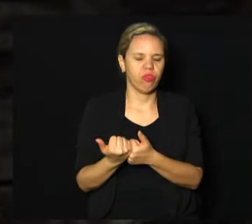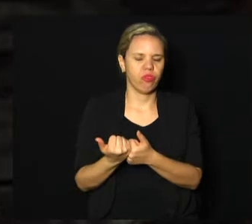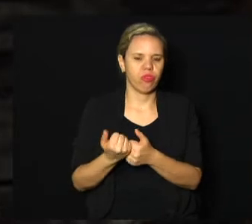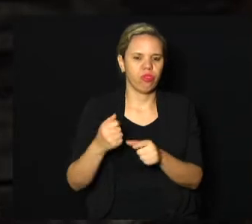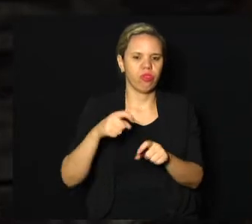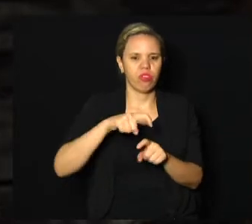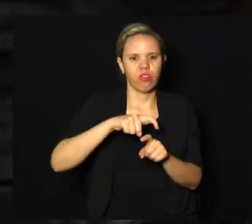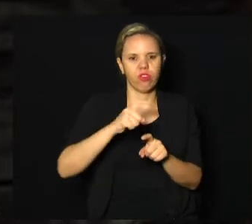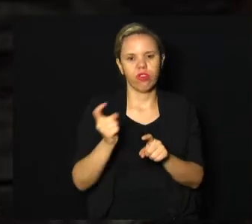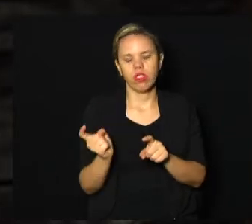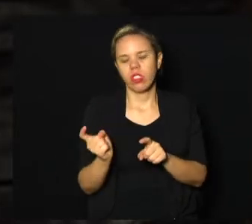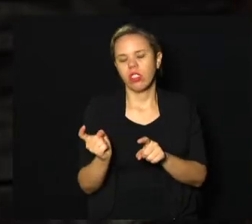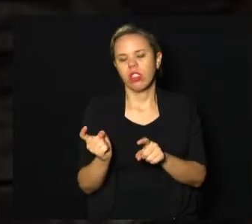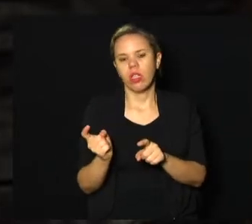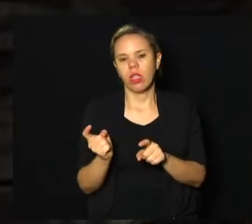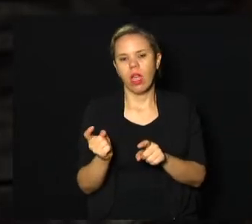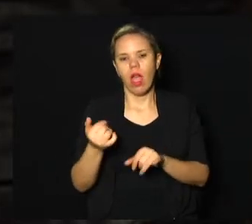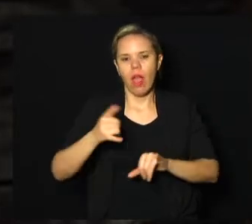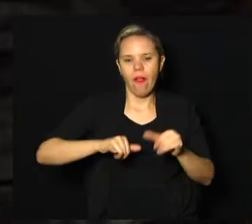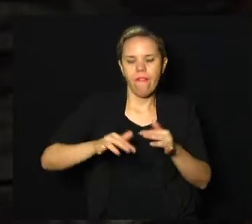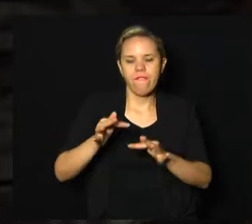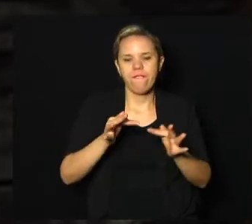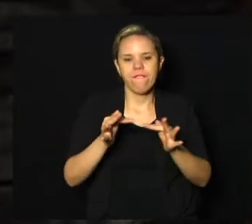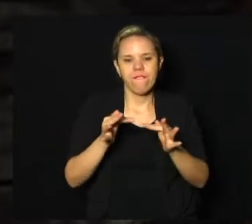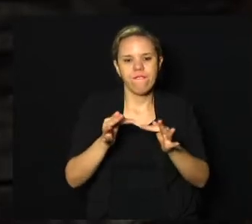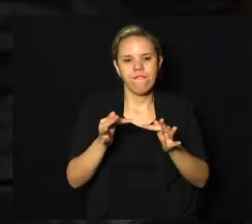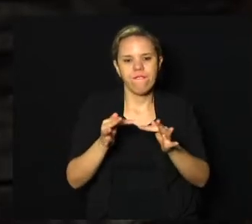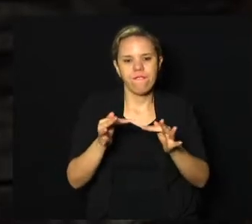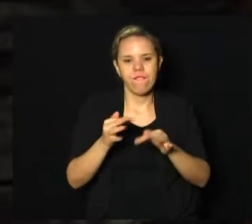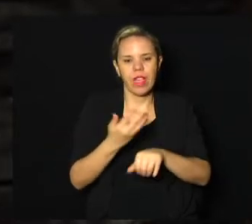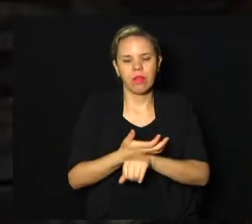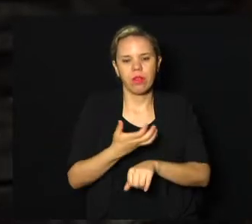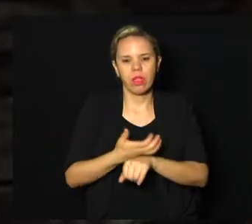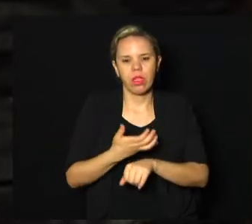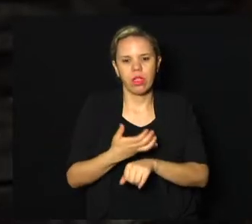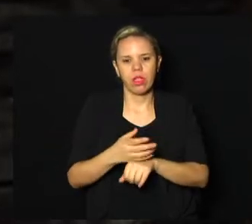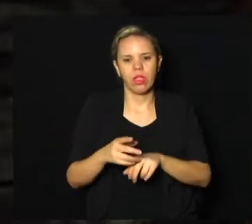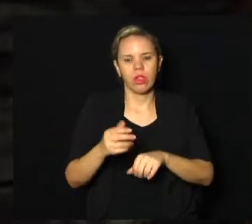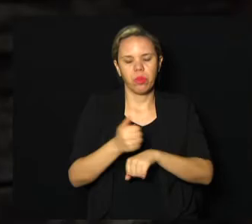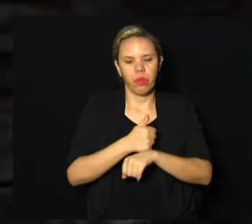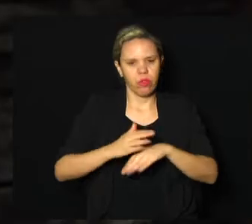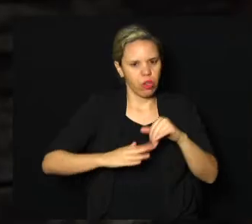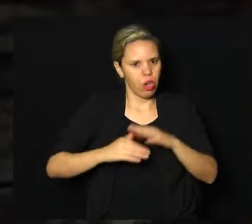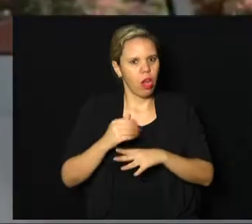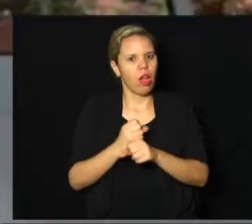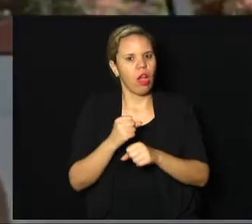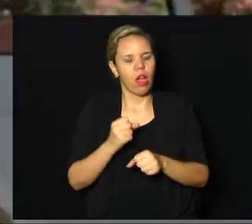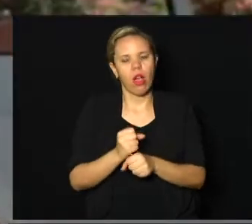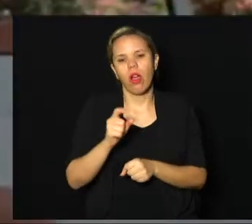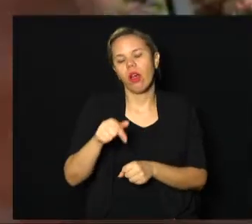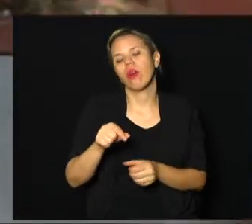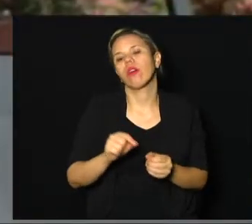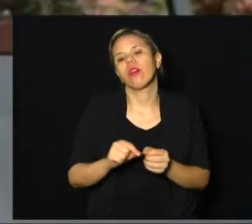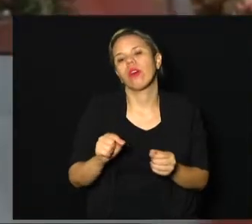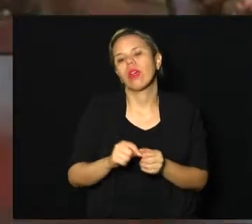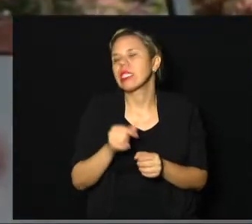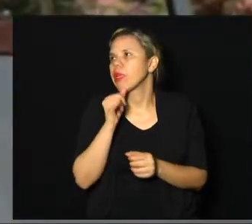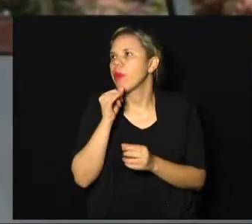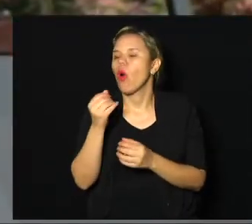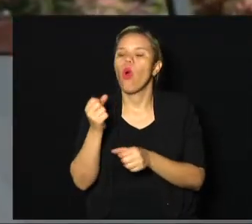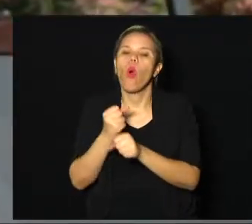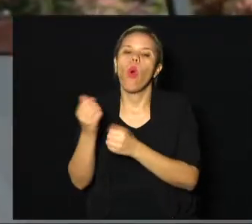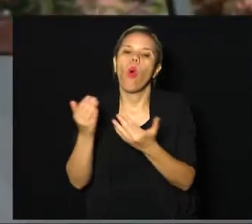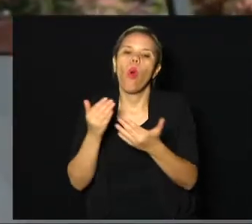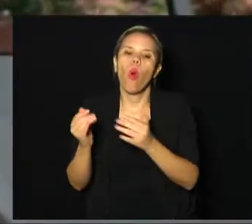em física, né? Isso é um momento de força, né? Os físicos calculam isso, né? Quando vai construir um prédio, quando